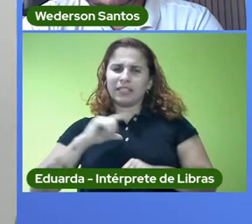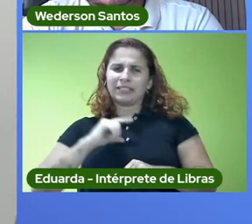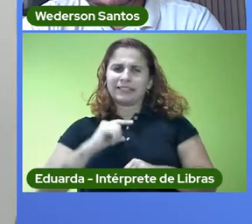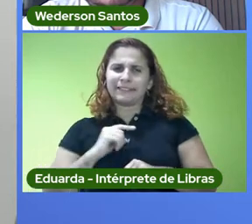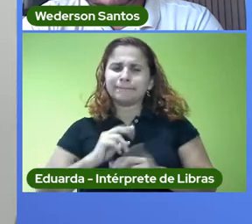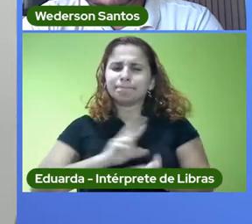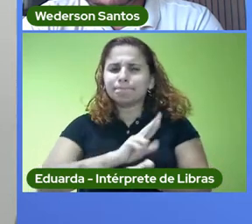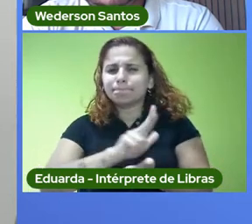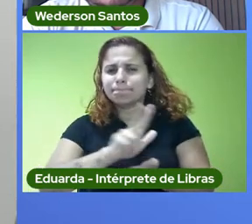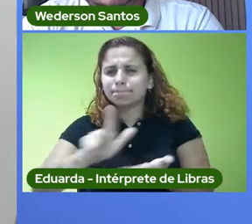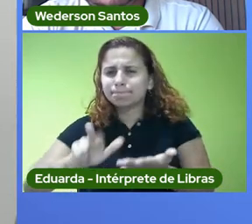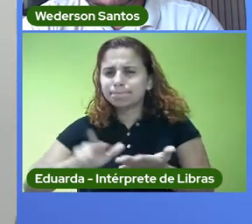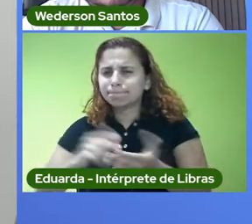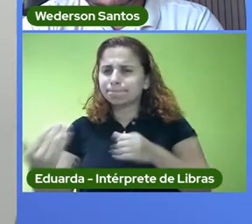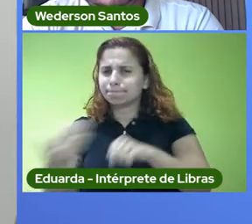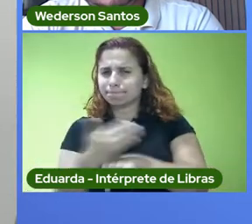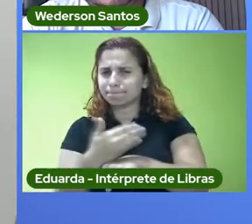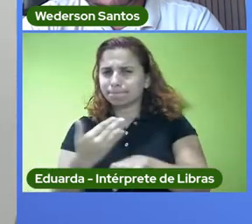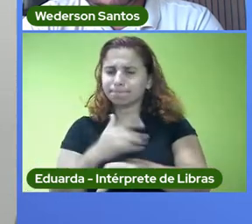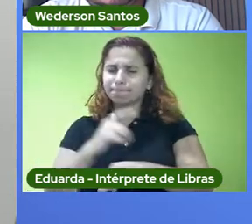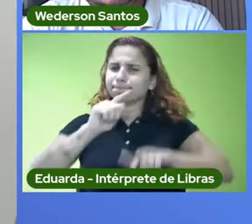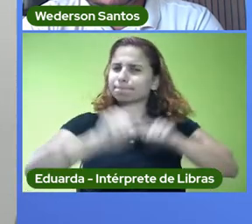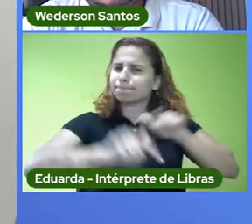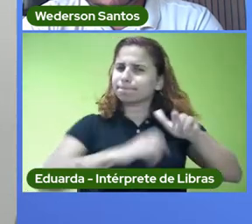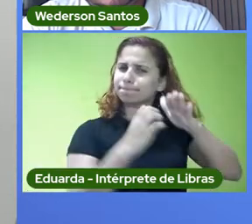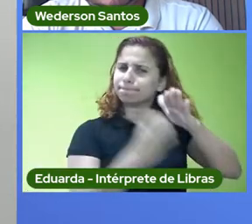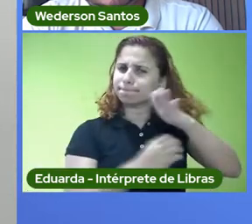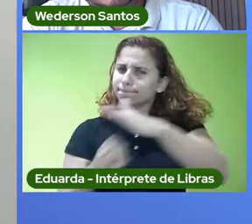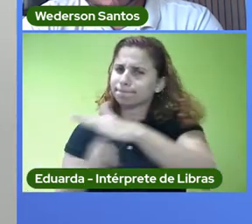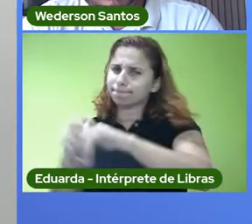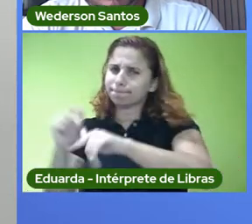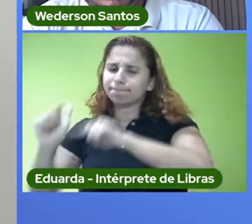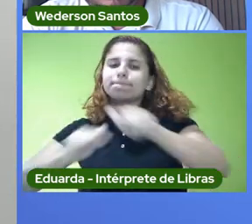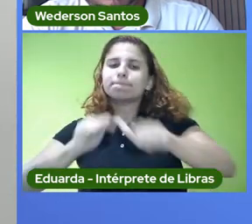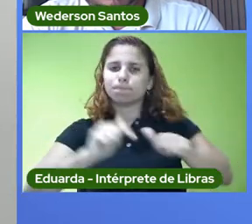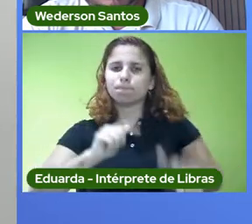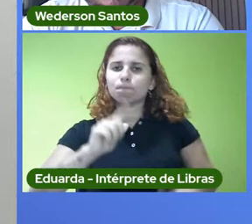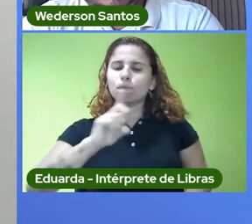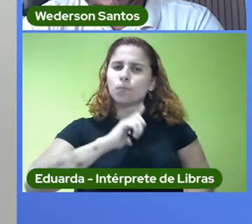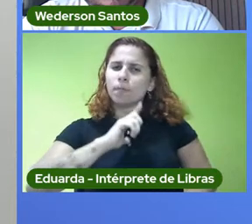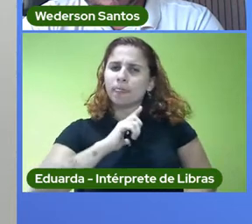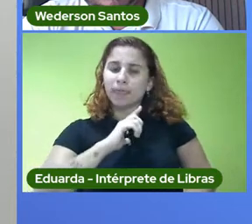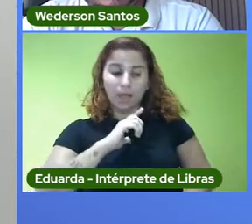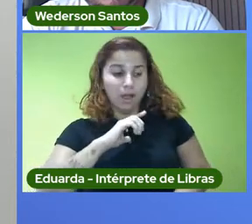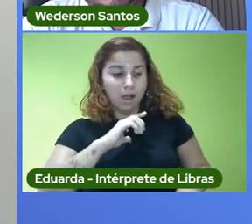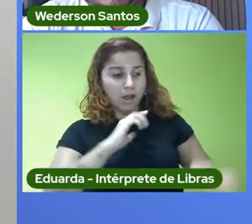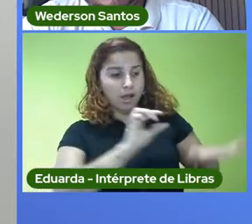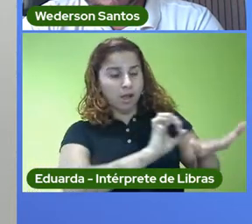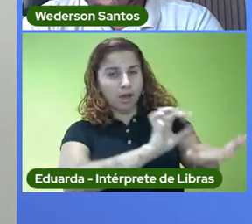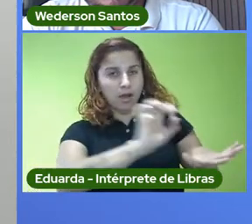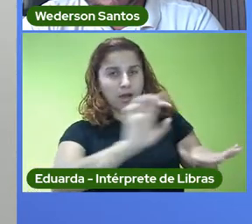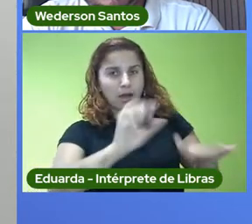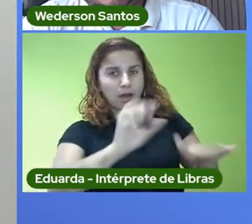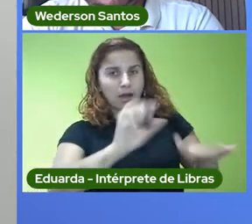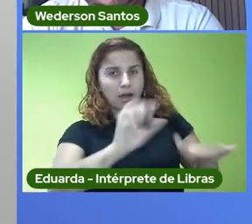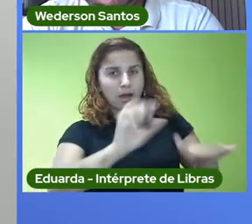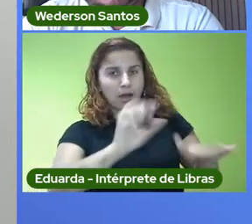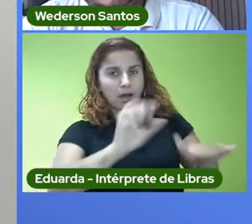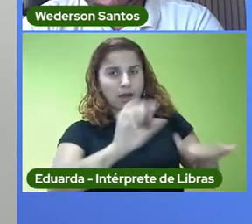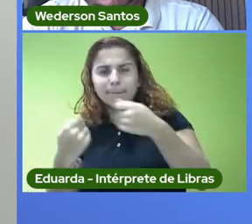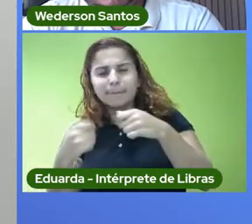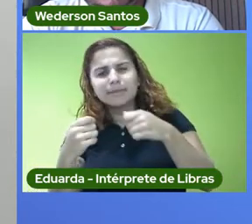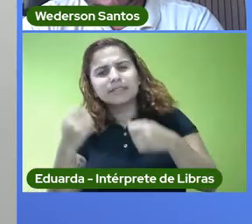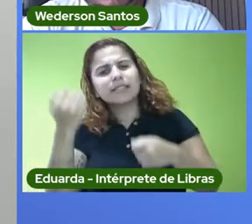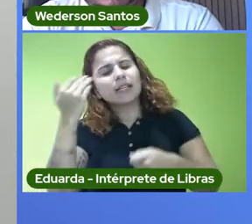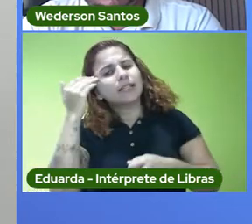oportunidades para que essas empresas entendam que a absorção dessa pessoa